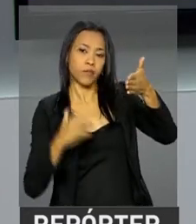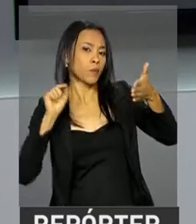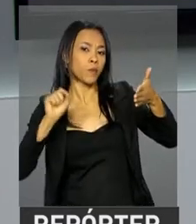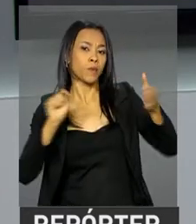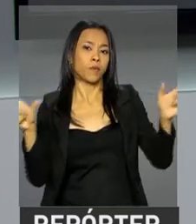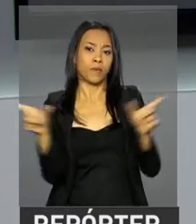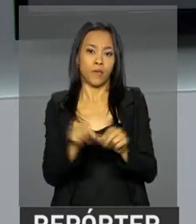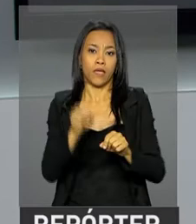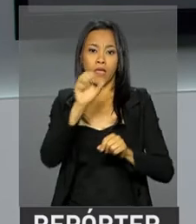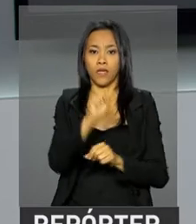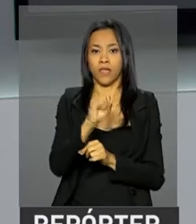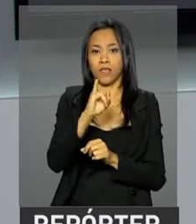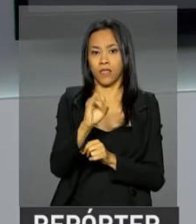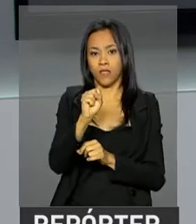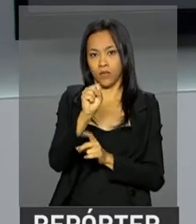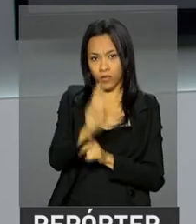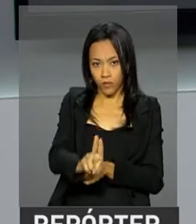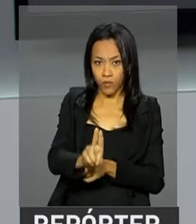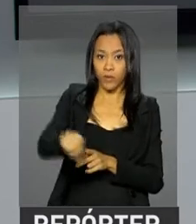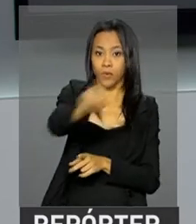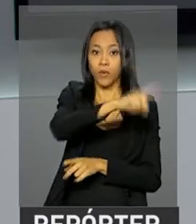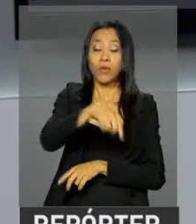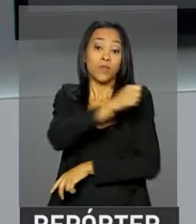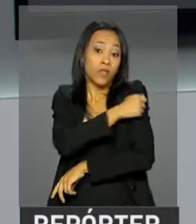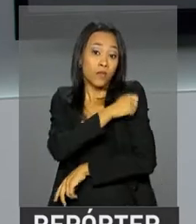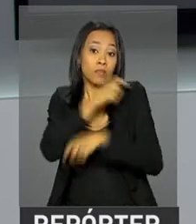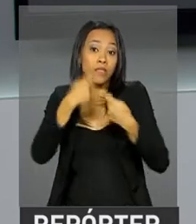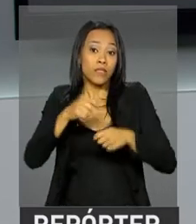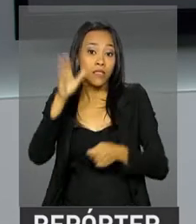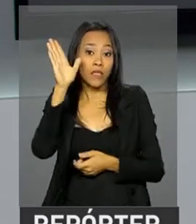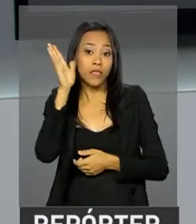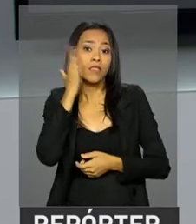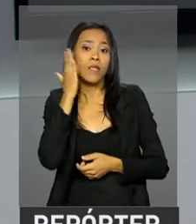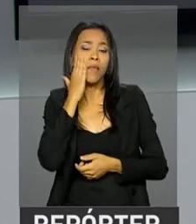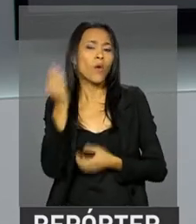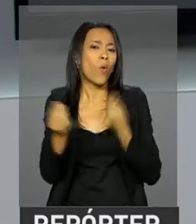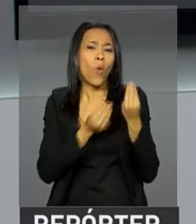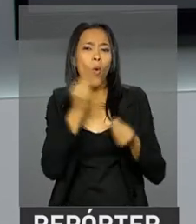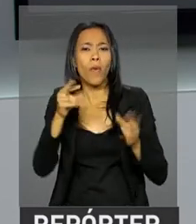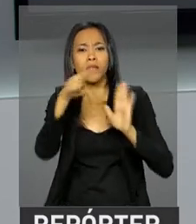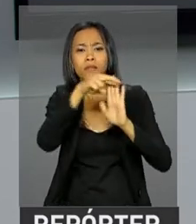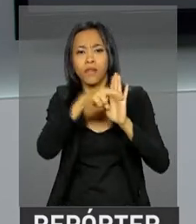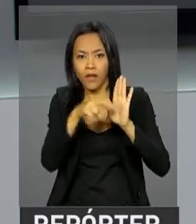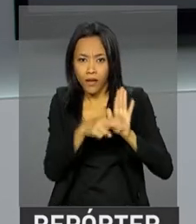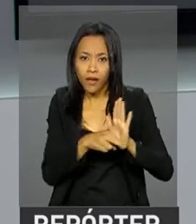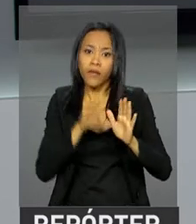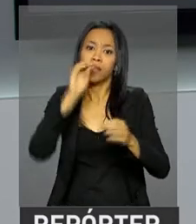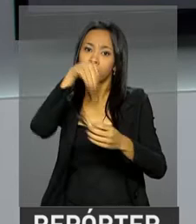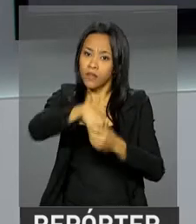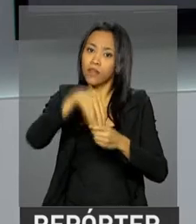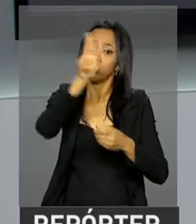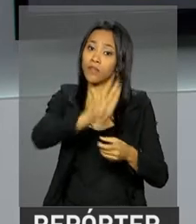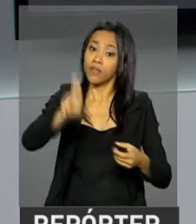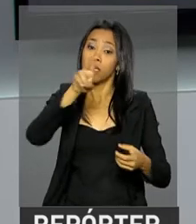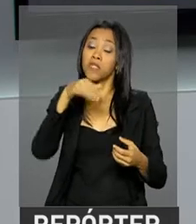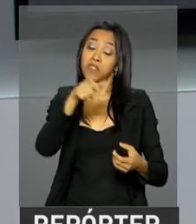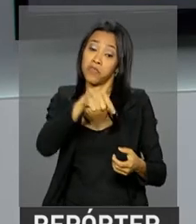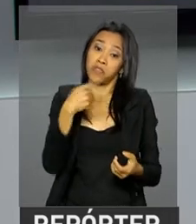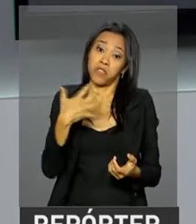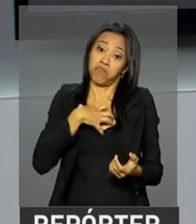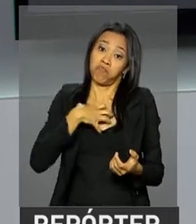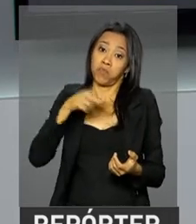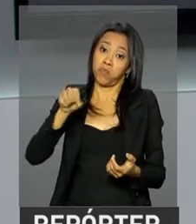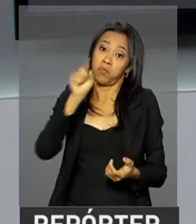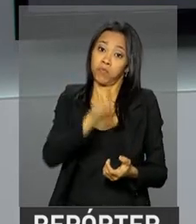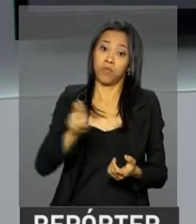de Seleção Unificada. Os estudantes devem acompanhar todo o processo junto à instituição na qual tenha manifestado interesse.